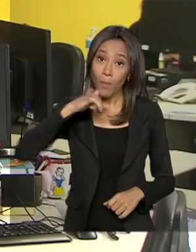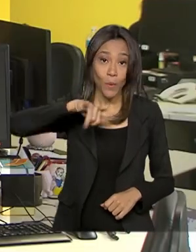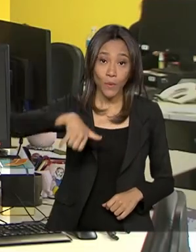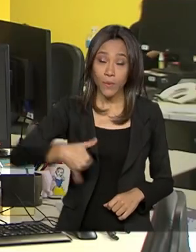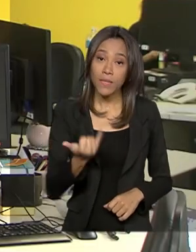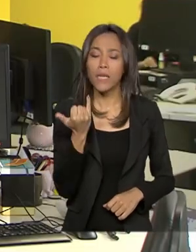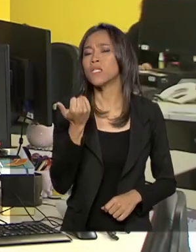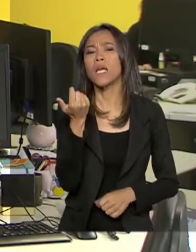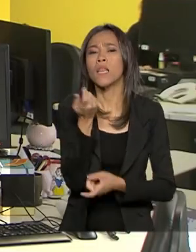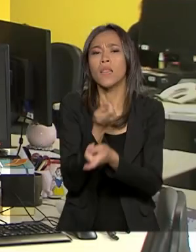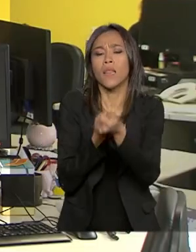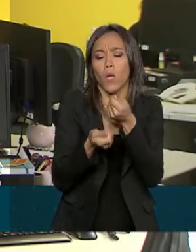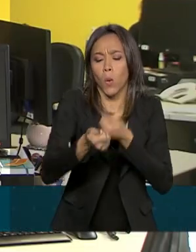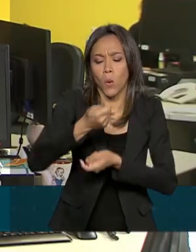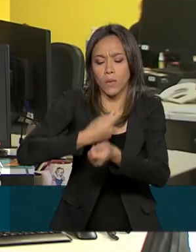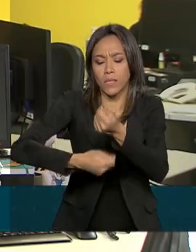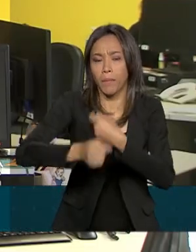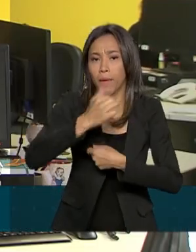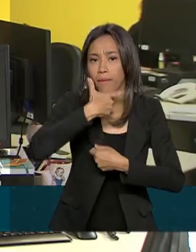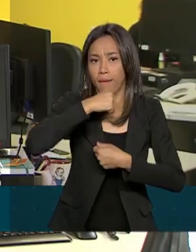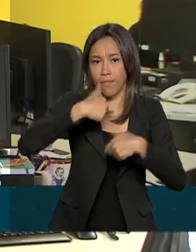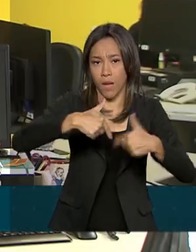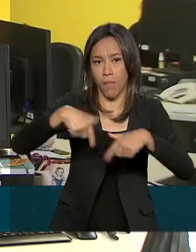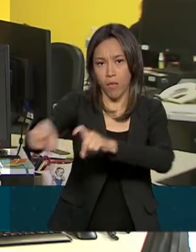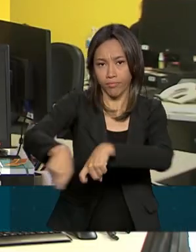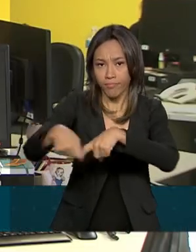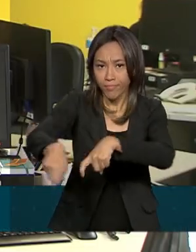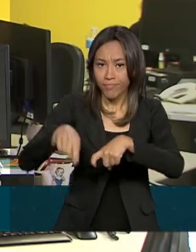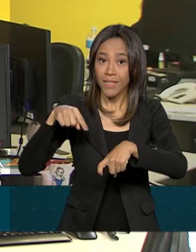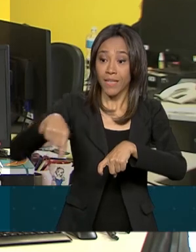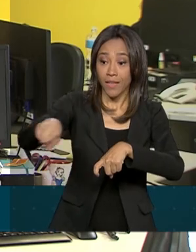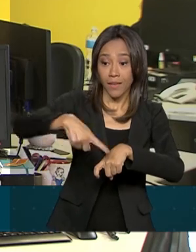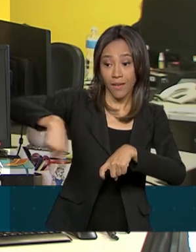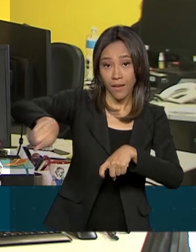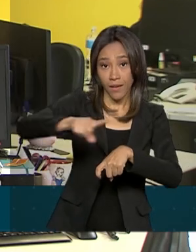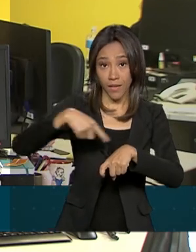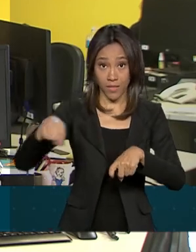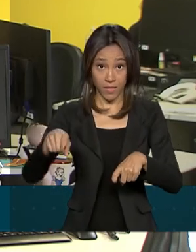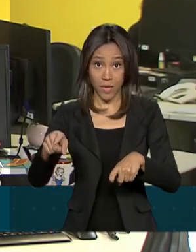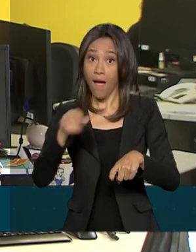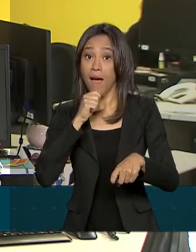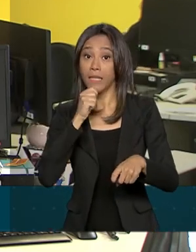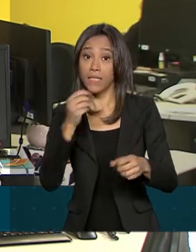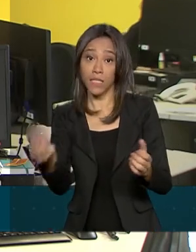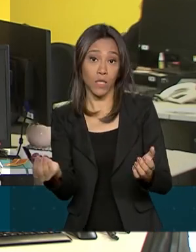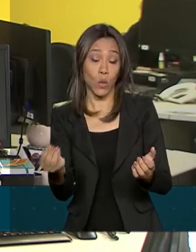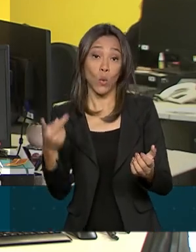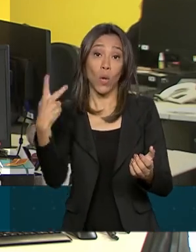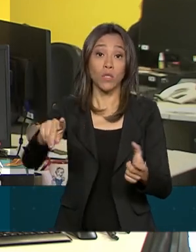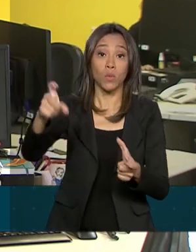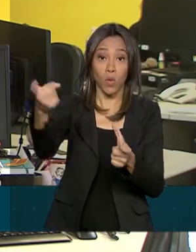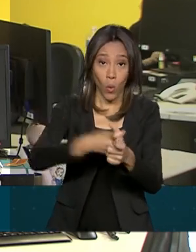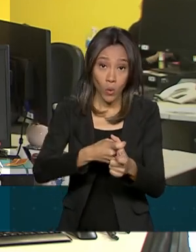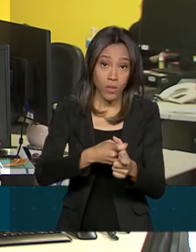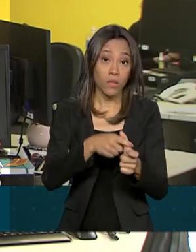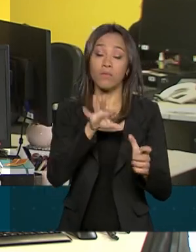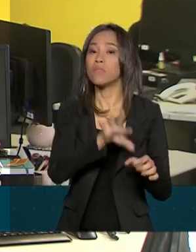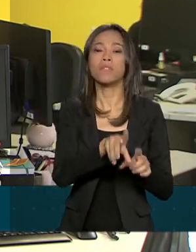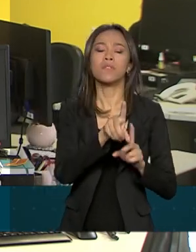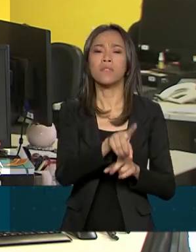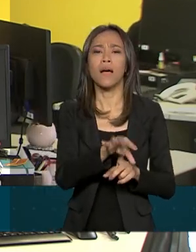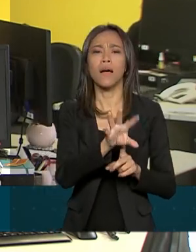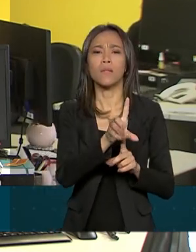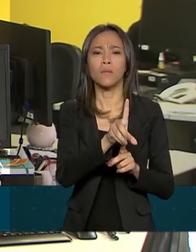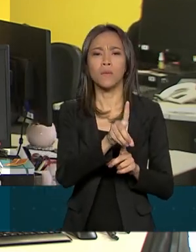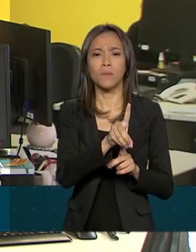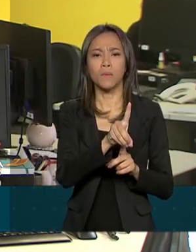renegociação para aqueles produtores rurais que ainda não tiveram débito inscrito na dívida ativa da União. Quem está inadimplente com valores